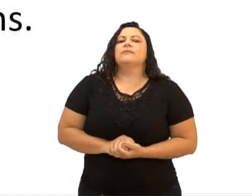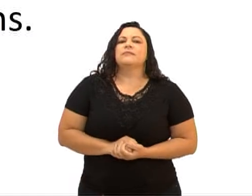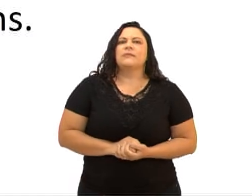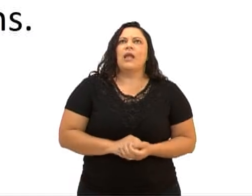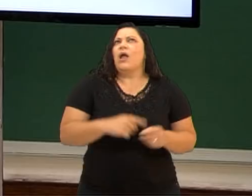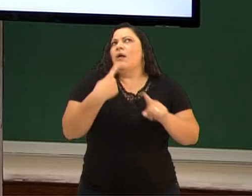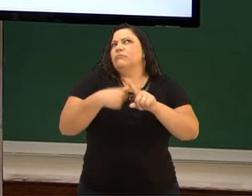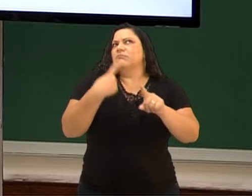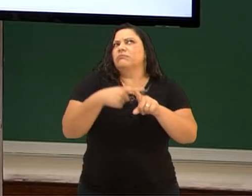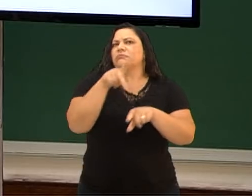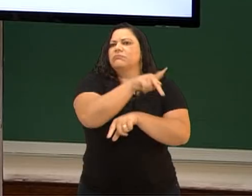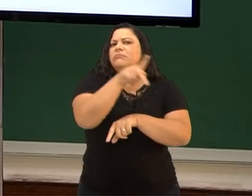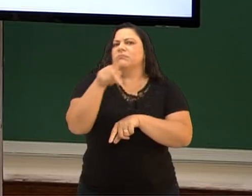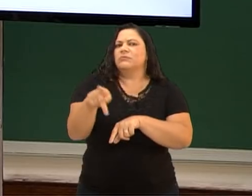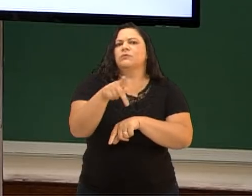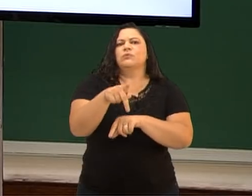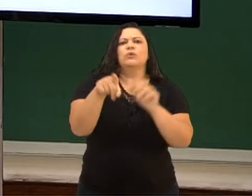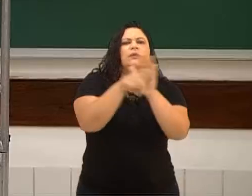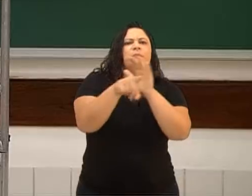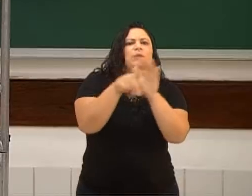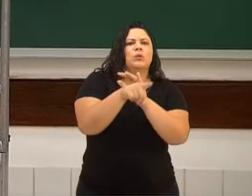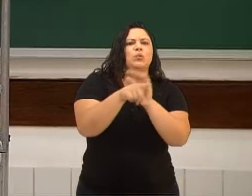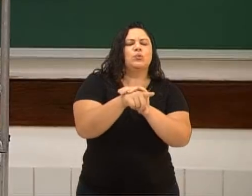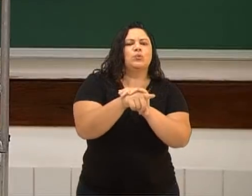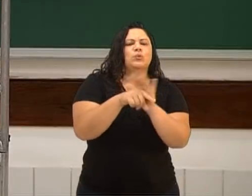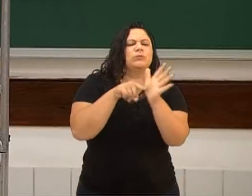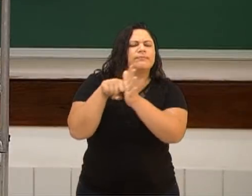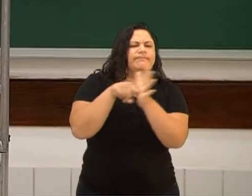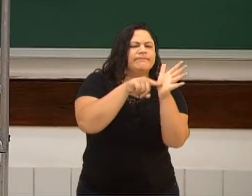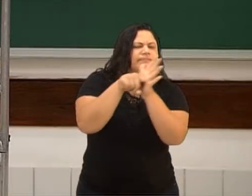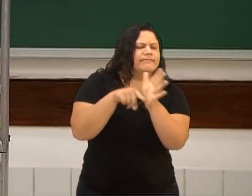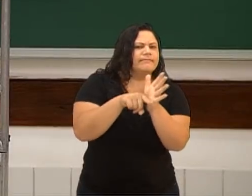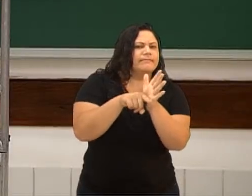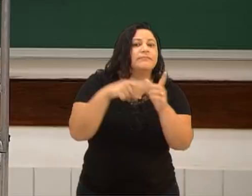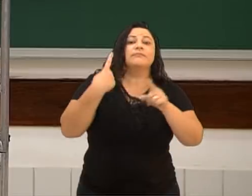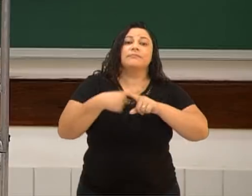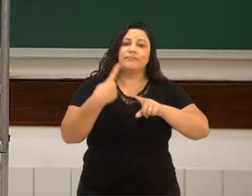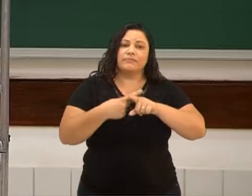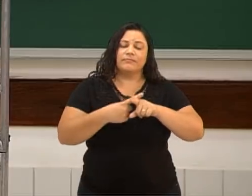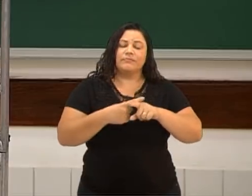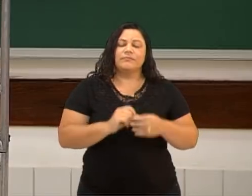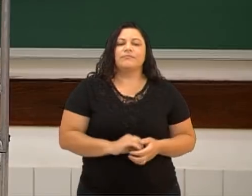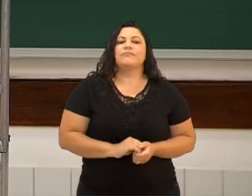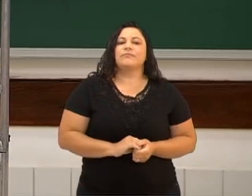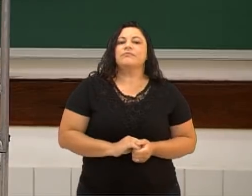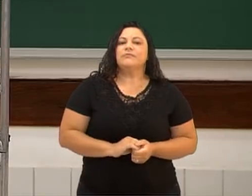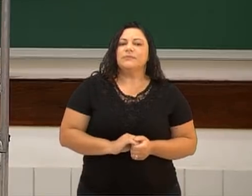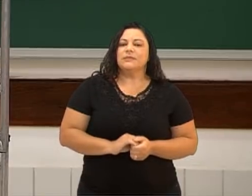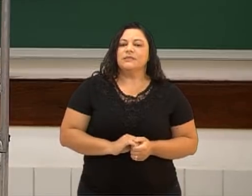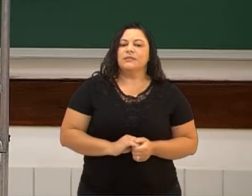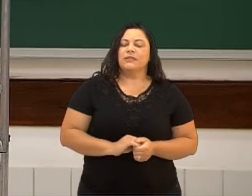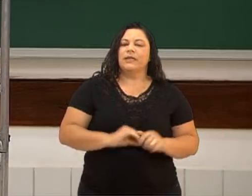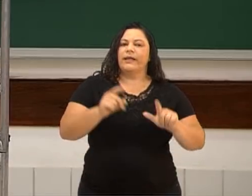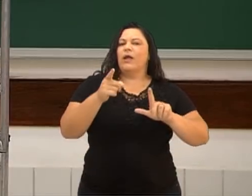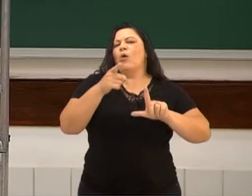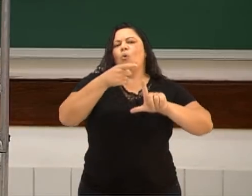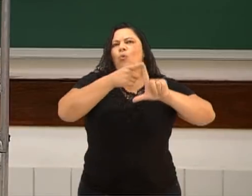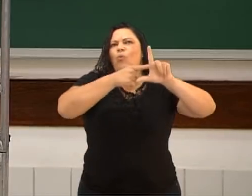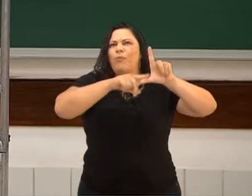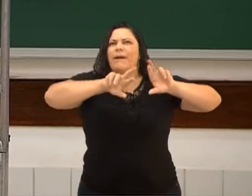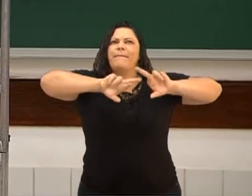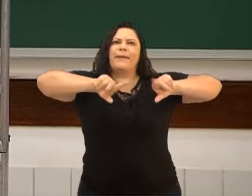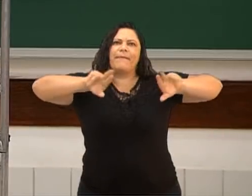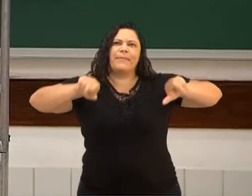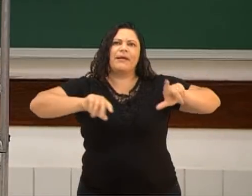professora perguntou da pesquisa? Porque geralmente um gráfico de setor, um gráfico de barra, um gráfico